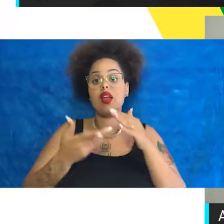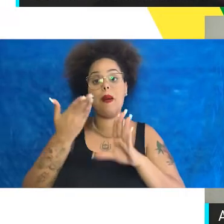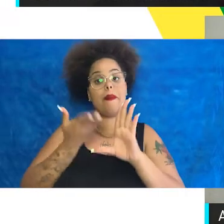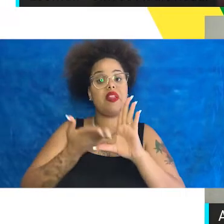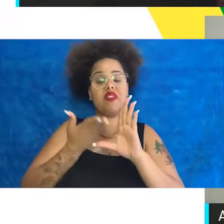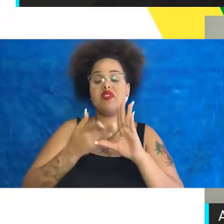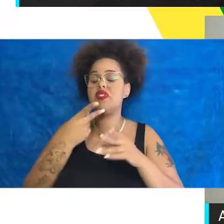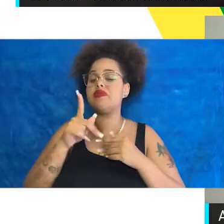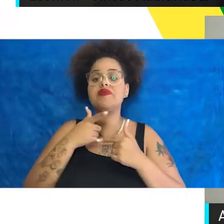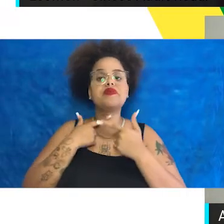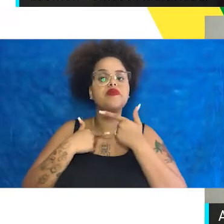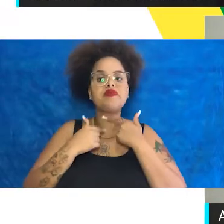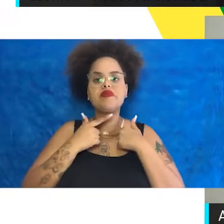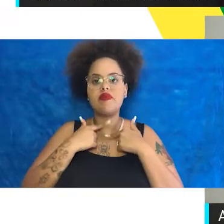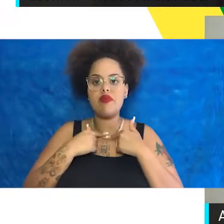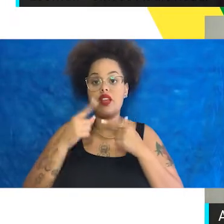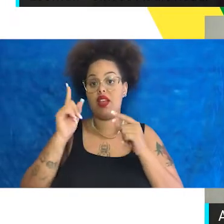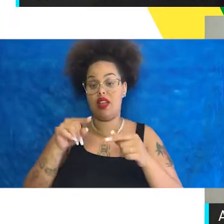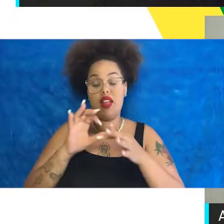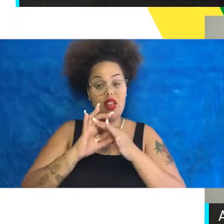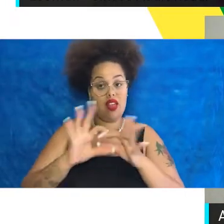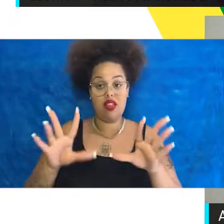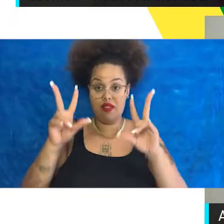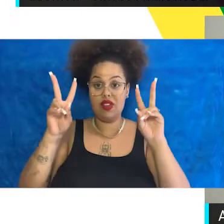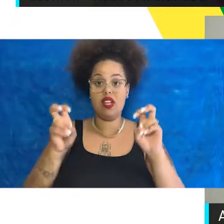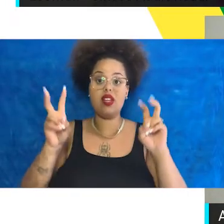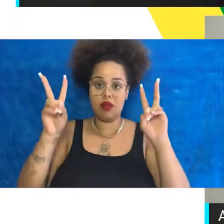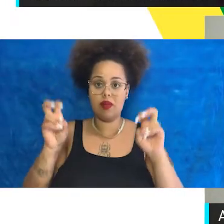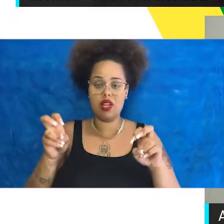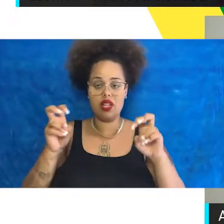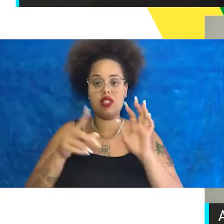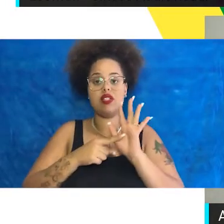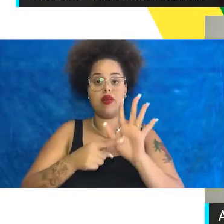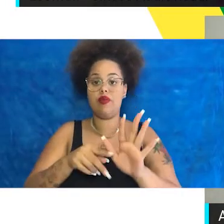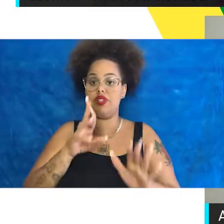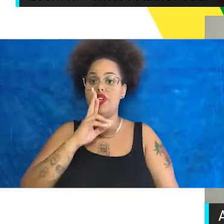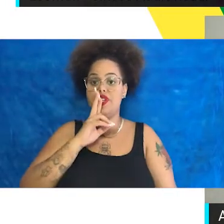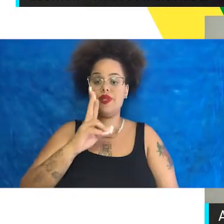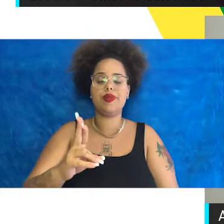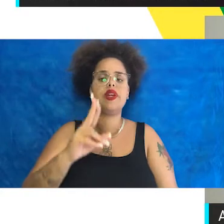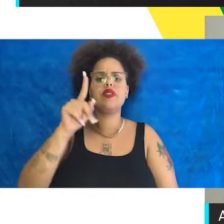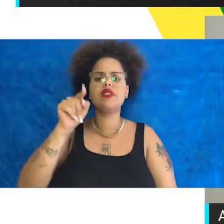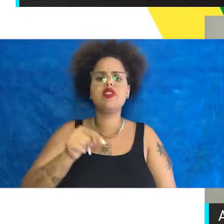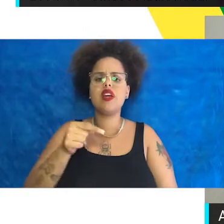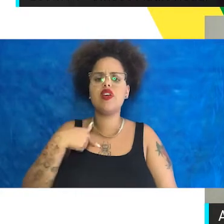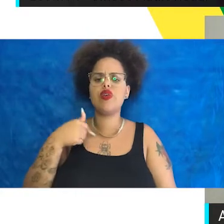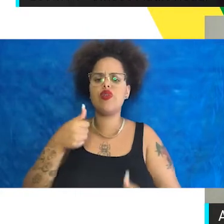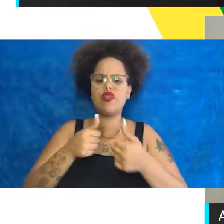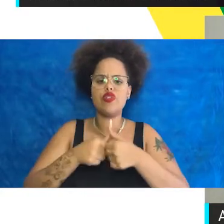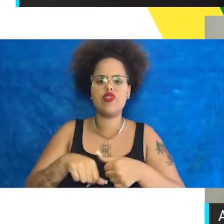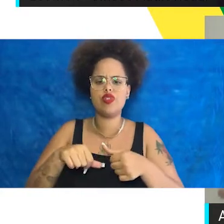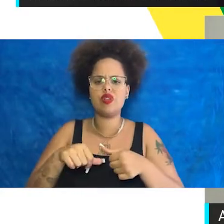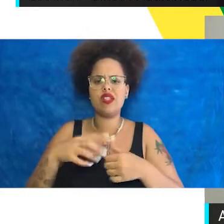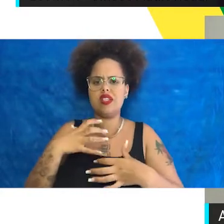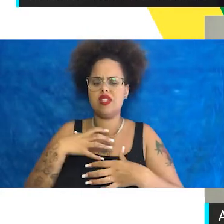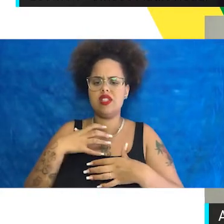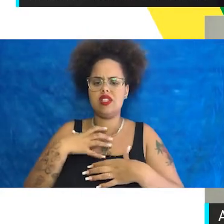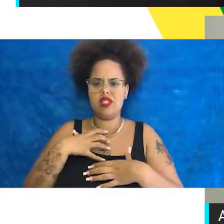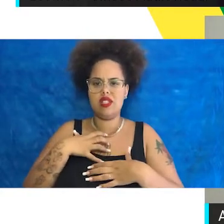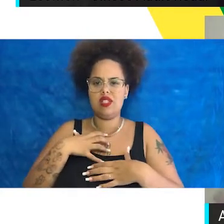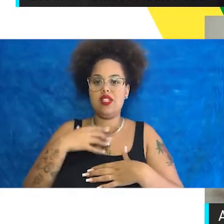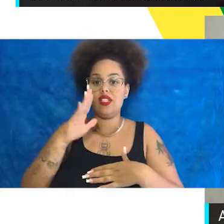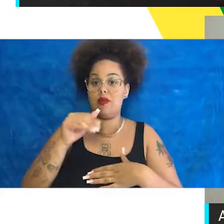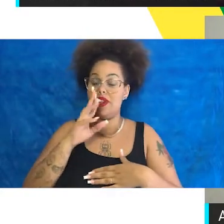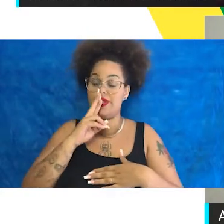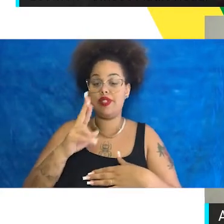que vocês queiram. É livre a temática, né, da mostra de resultados, que eu fico até meio sem chamar resultado,